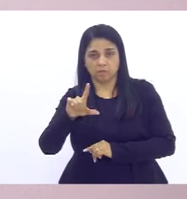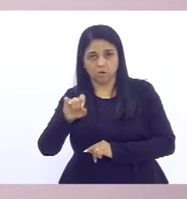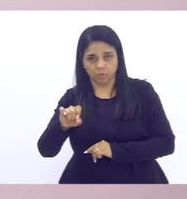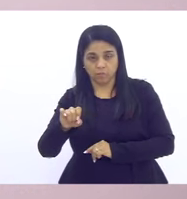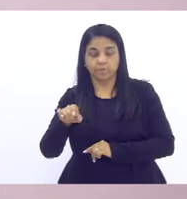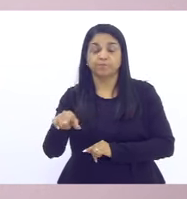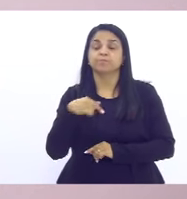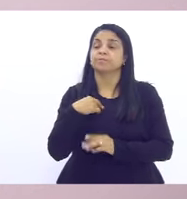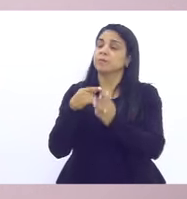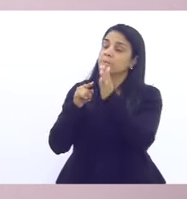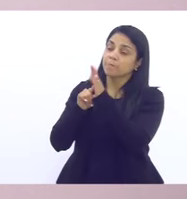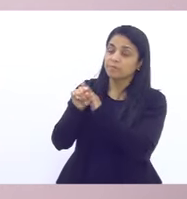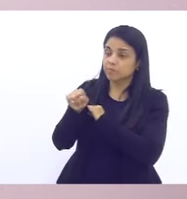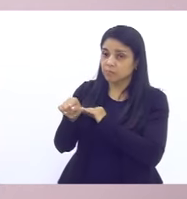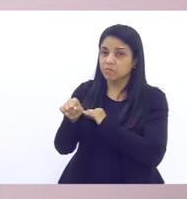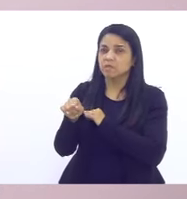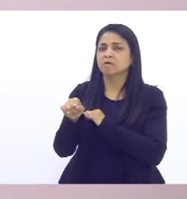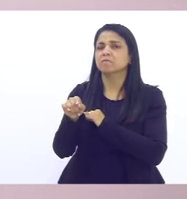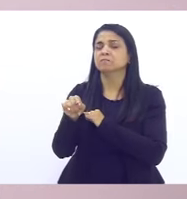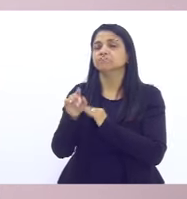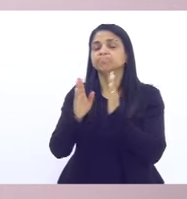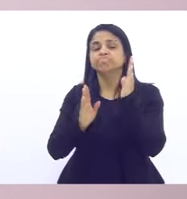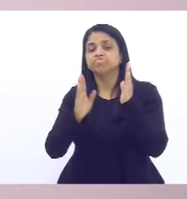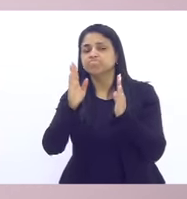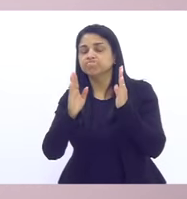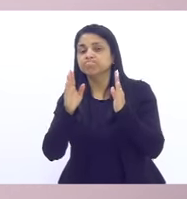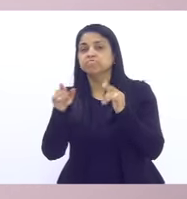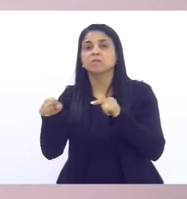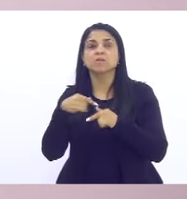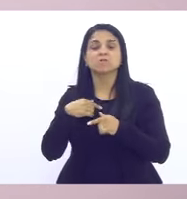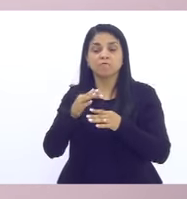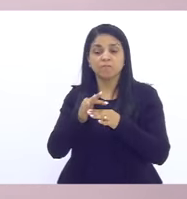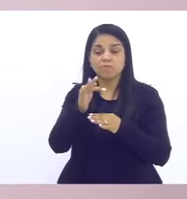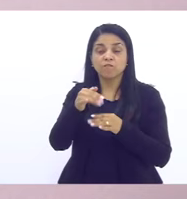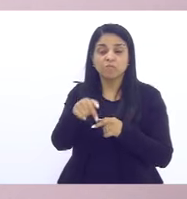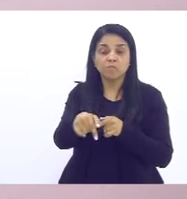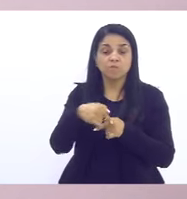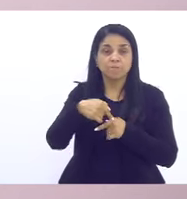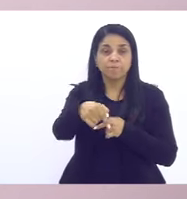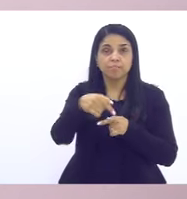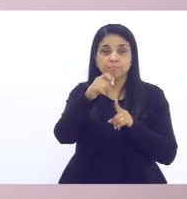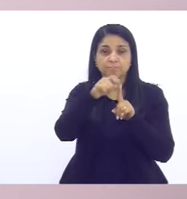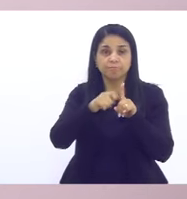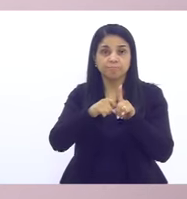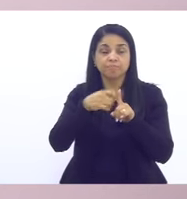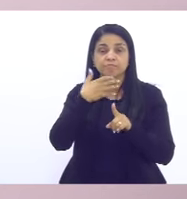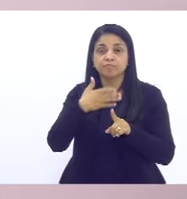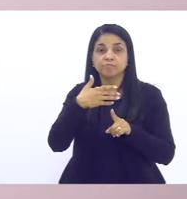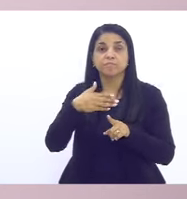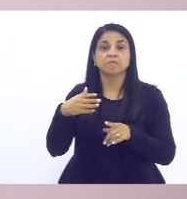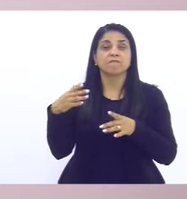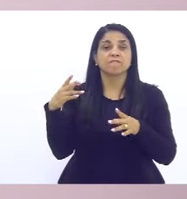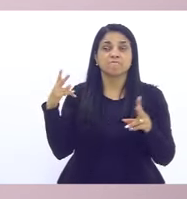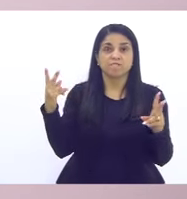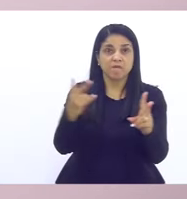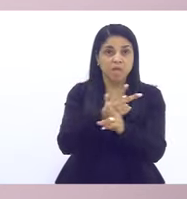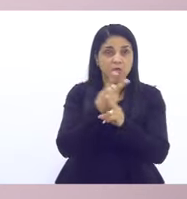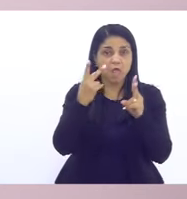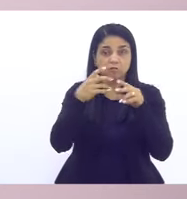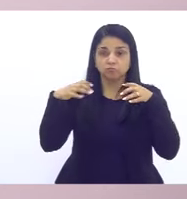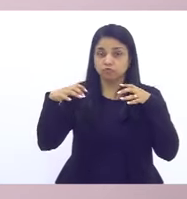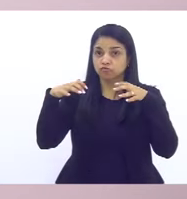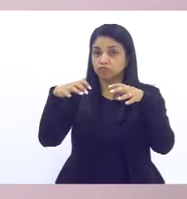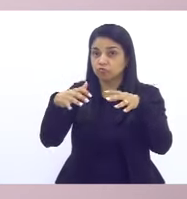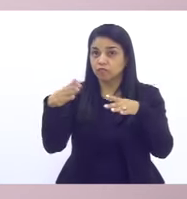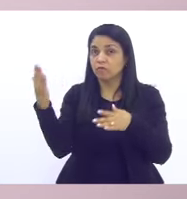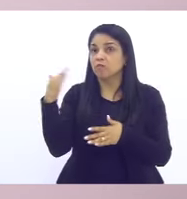com relação à previsão que a gente tem para esse próximo verão aí. A gente vai ter ventania, a gente vai ter chuva. Eu queria que o senhor